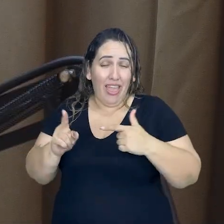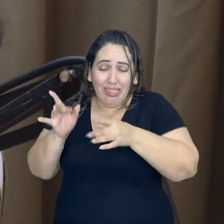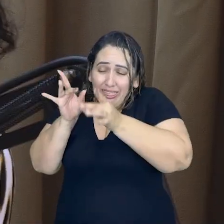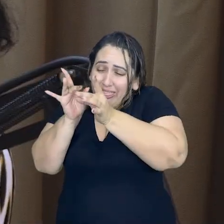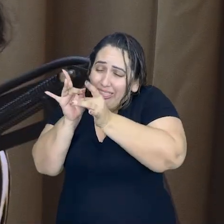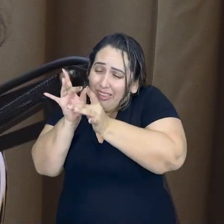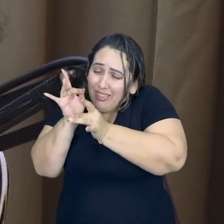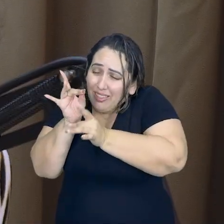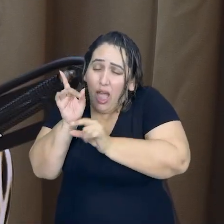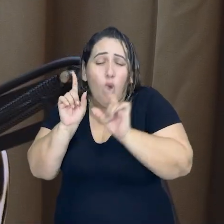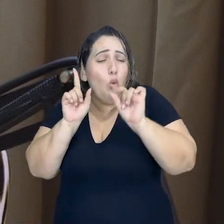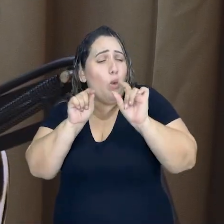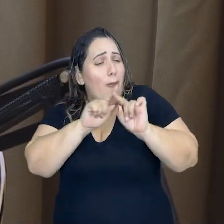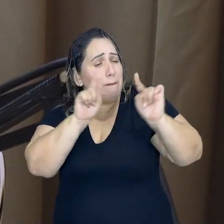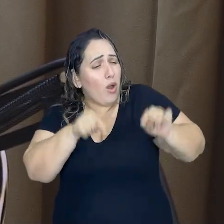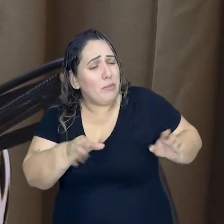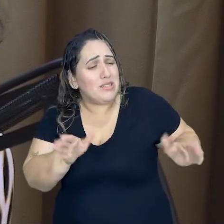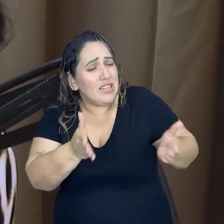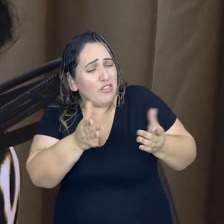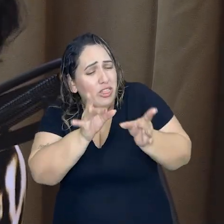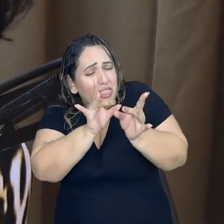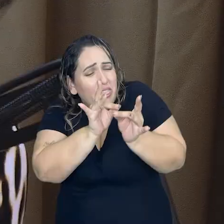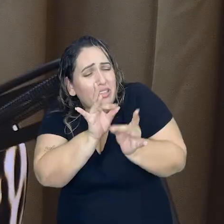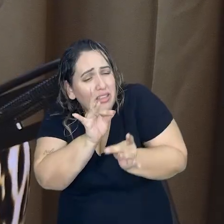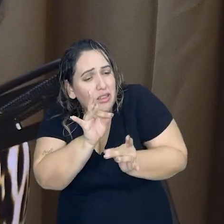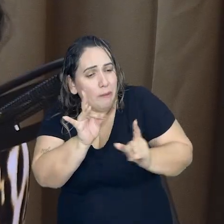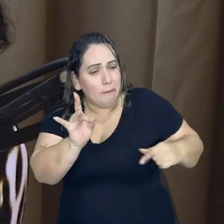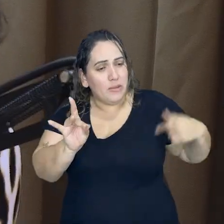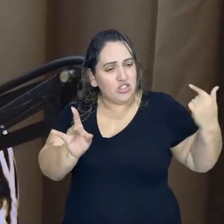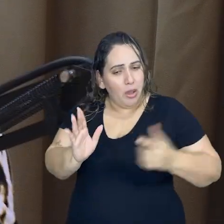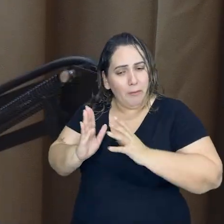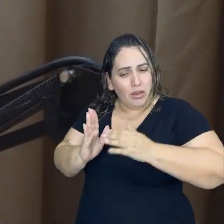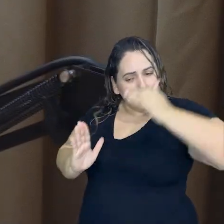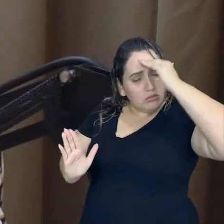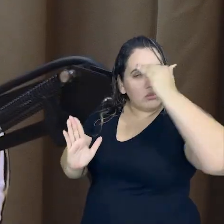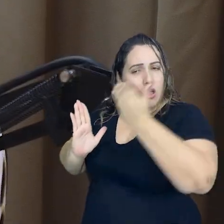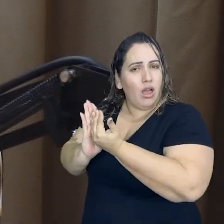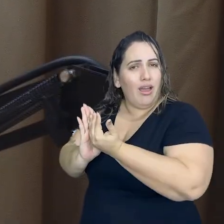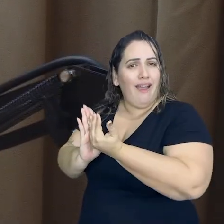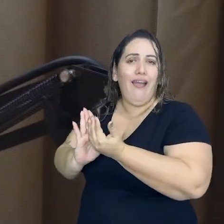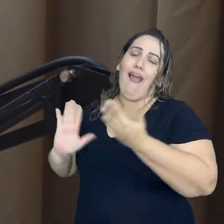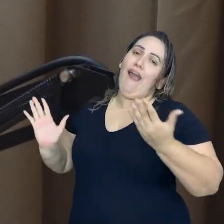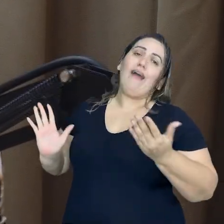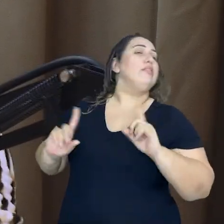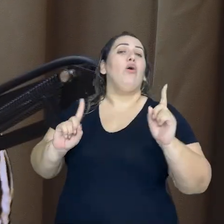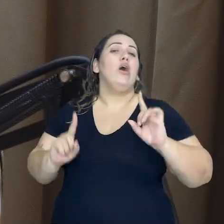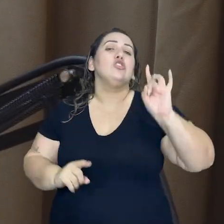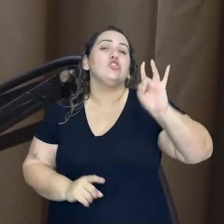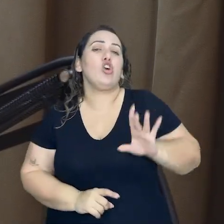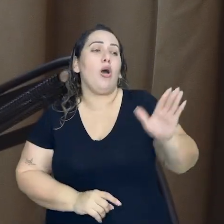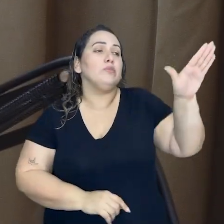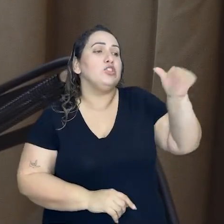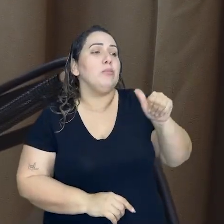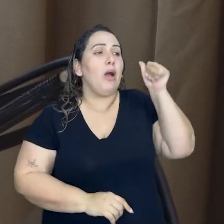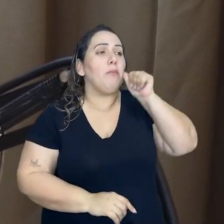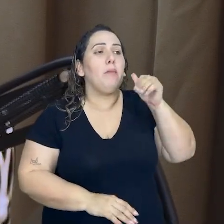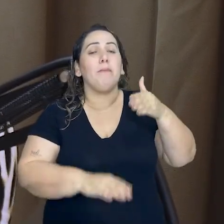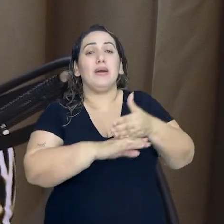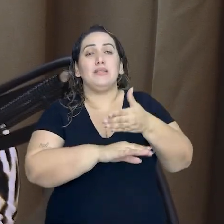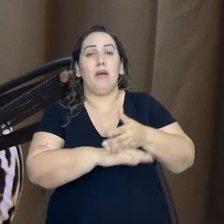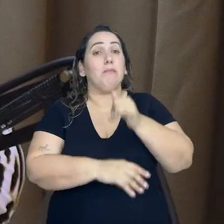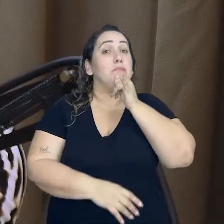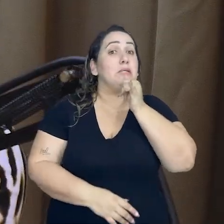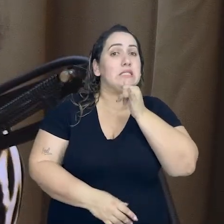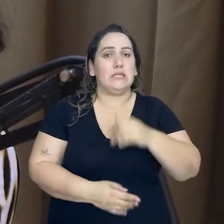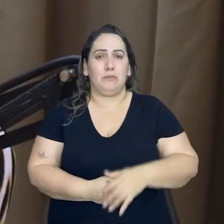diz, nós fizemos o café da mulher, nós fizemos uma palestra que só tinha mulheres e